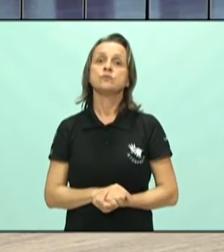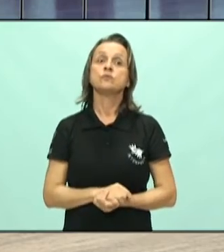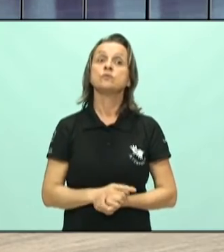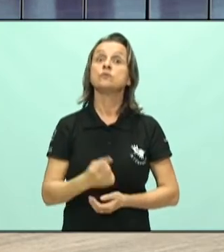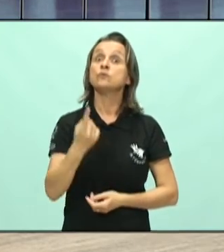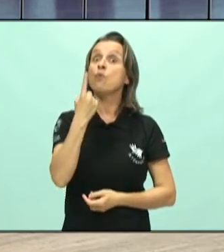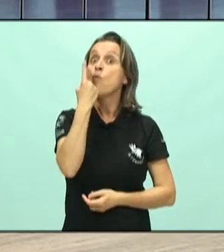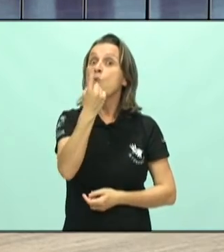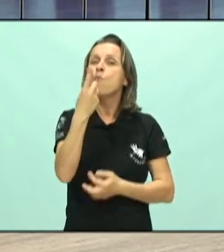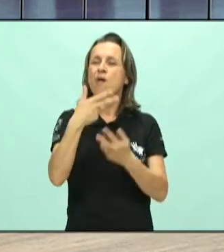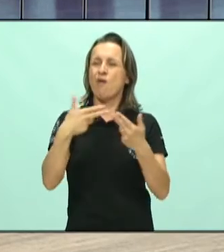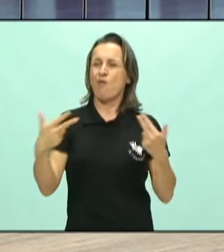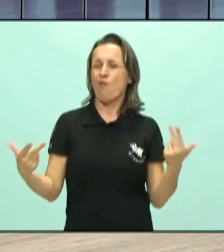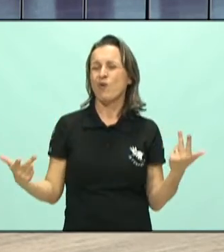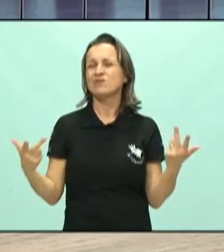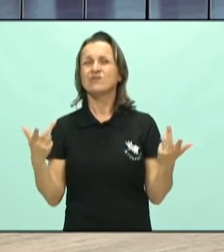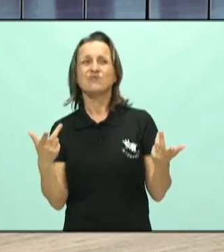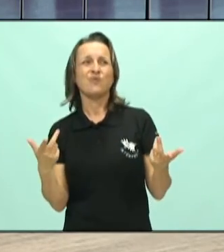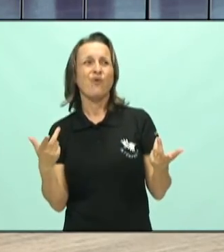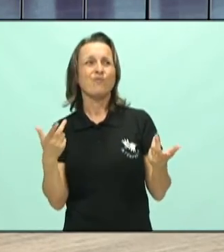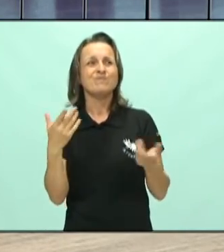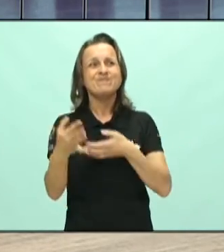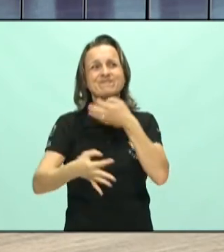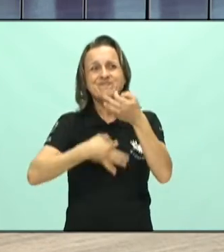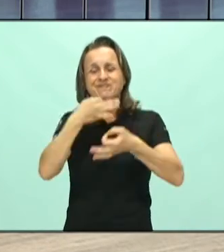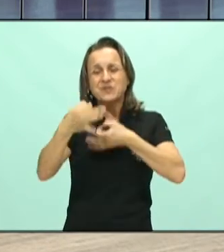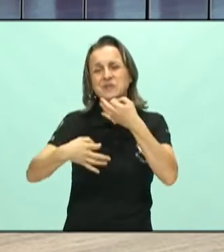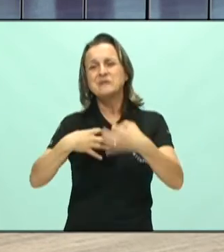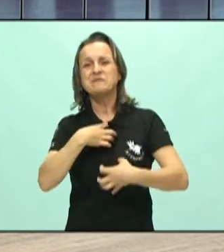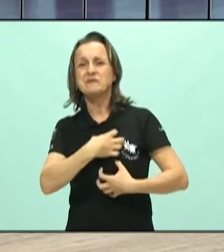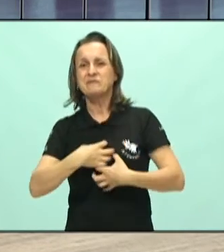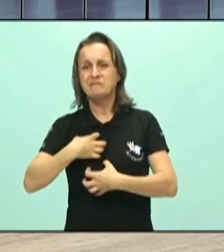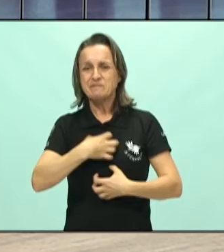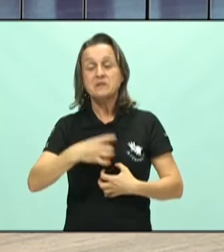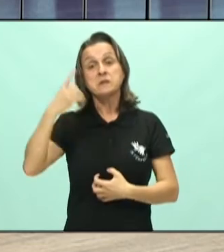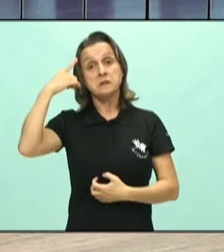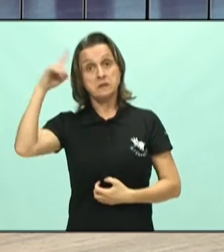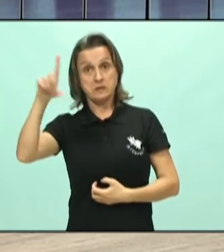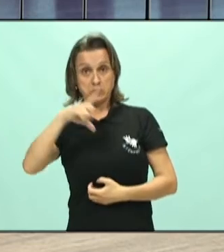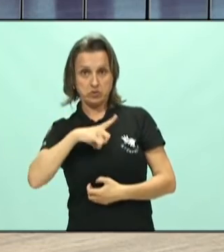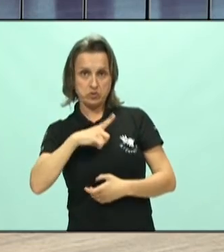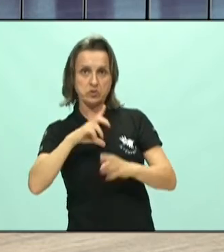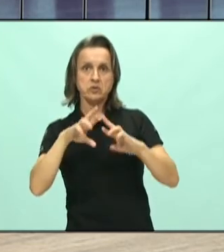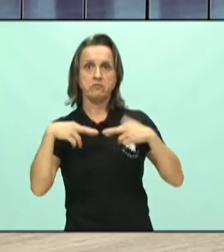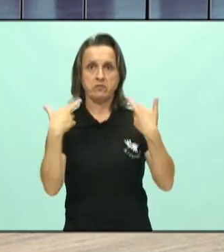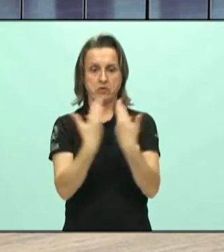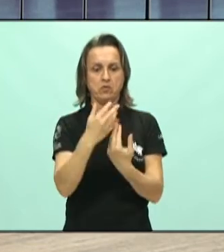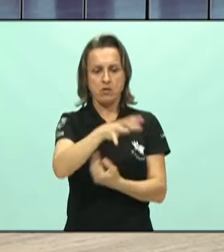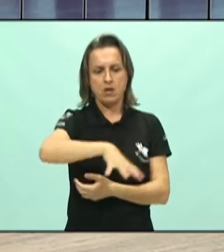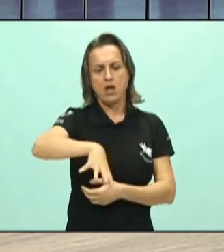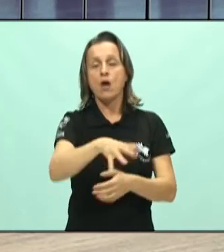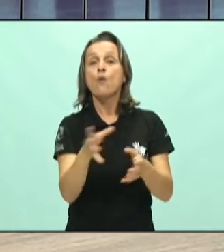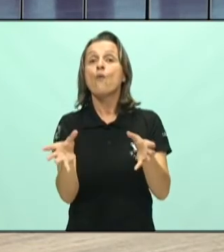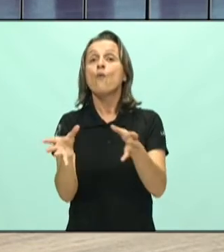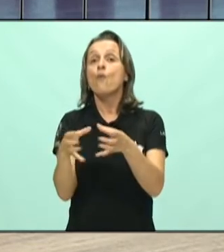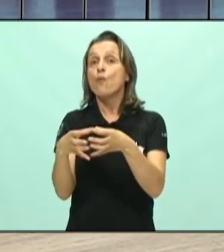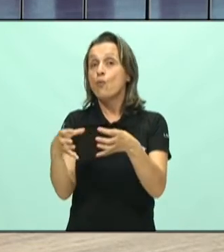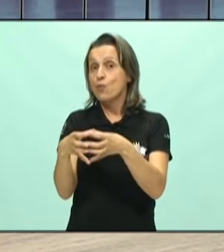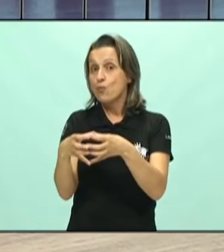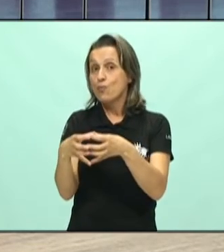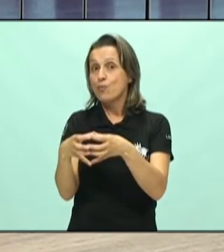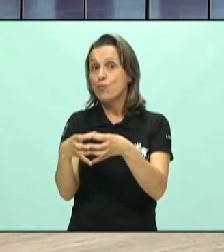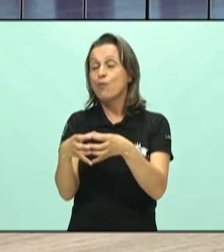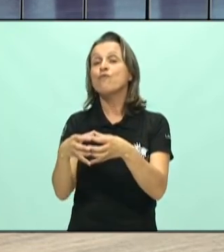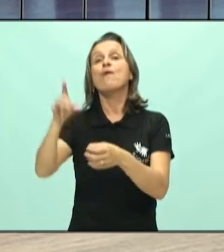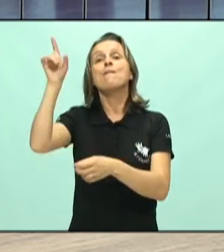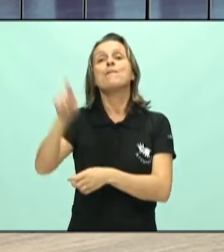ficou constrangedora, que ocorreu, nesse dia das reuniões que tiveram com os segmentos, o comitê ele foi impossibilitado